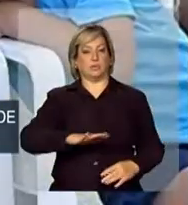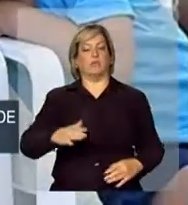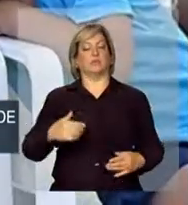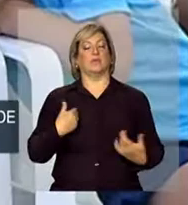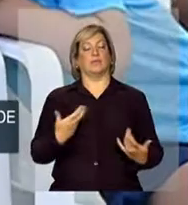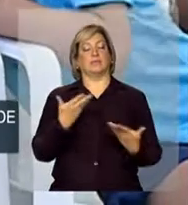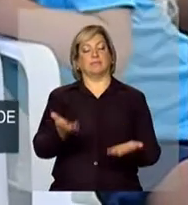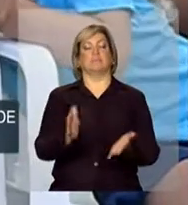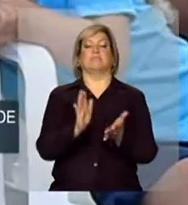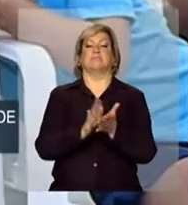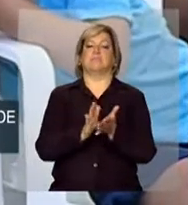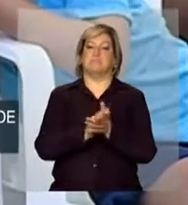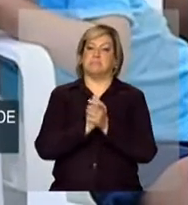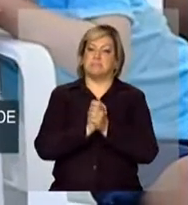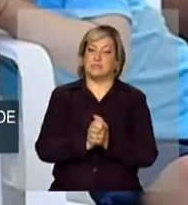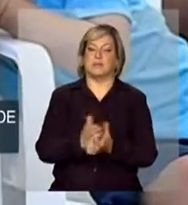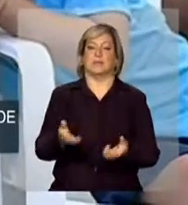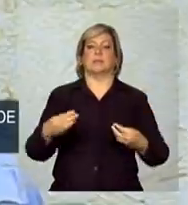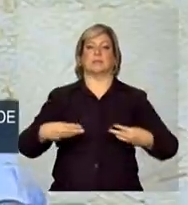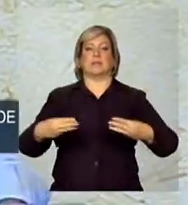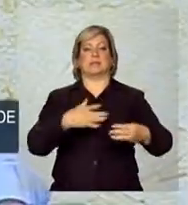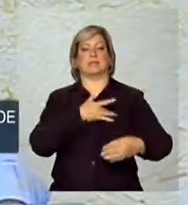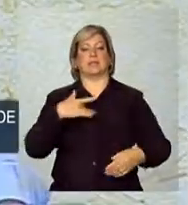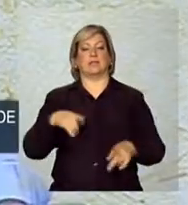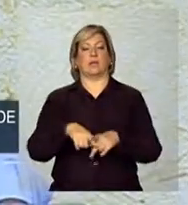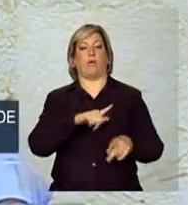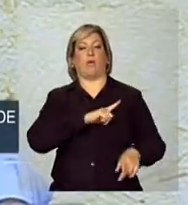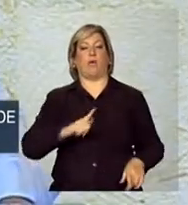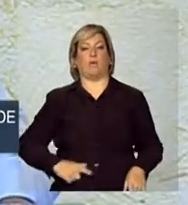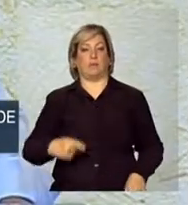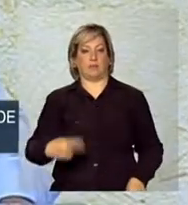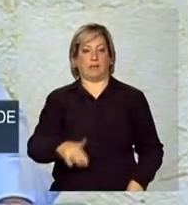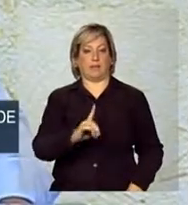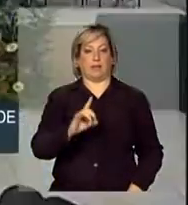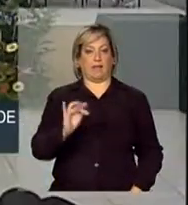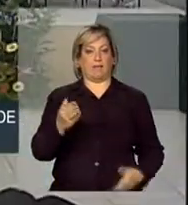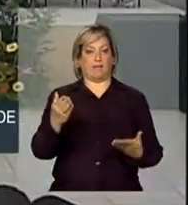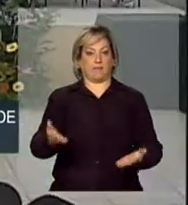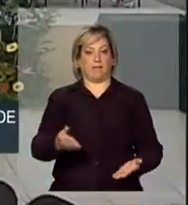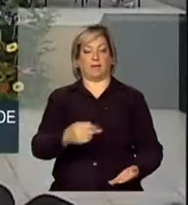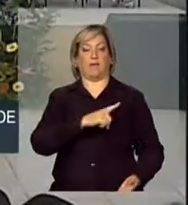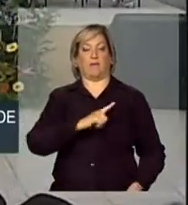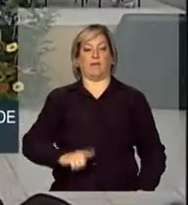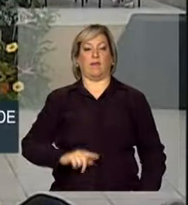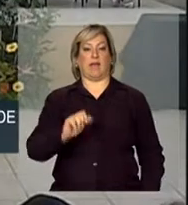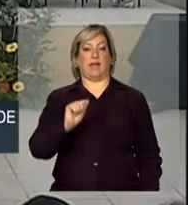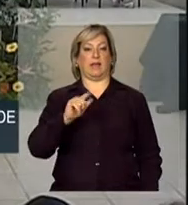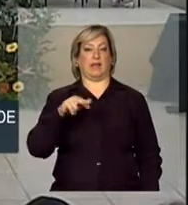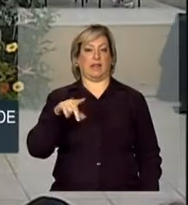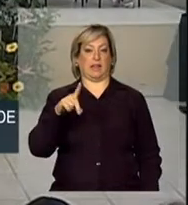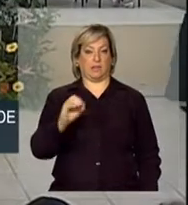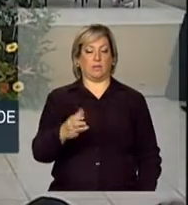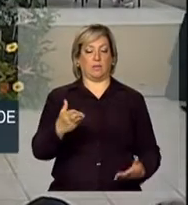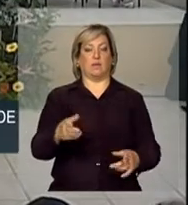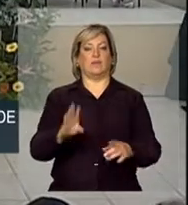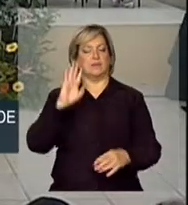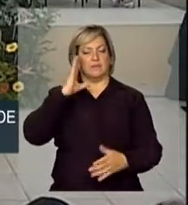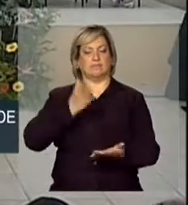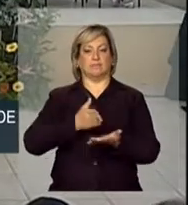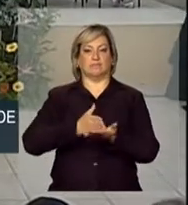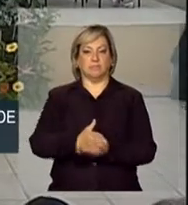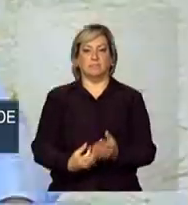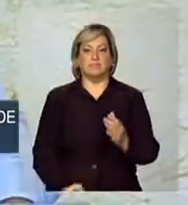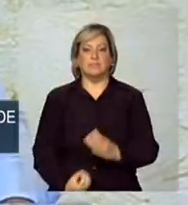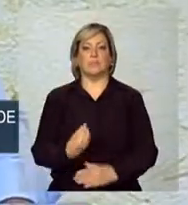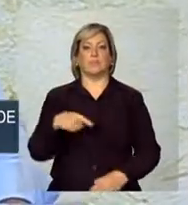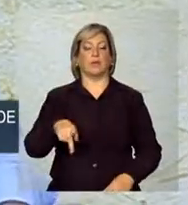parabenizar mais uma vez o Ministério da Saúde e ao governo do Distrito Federal na pessoa do nosso Governador Agnelo Queiroz na determinação